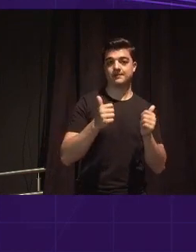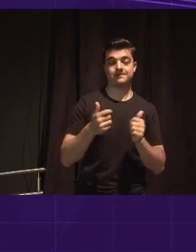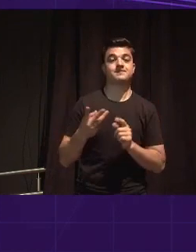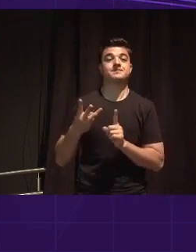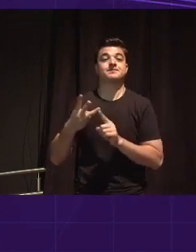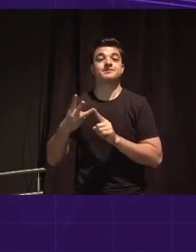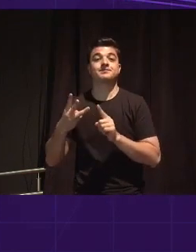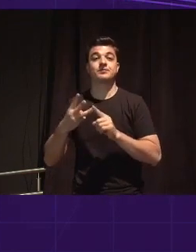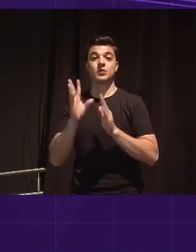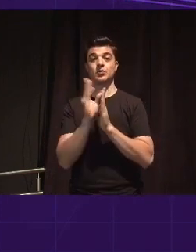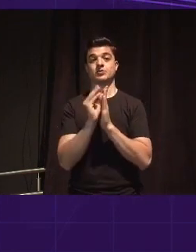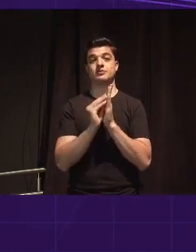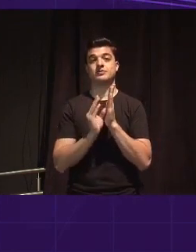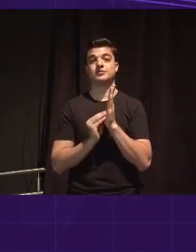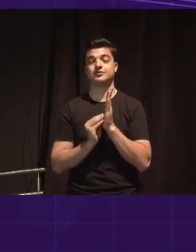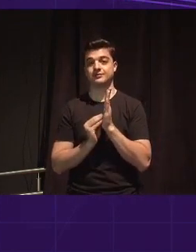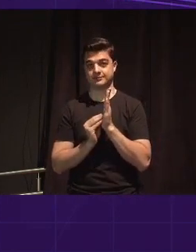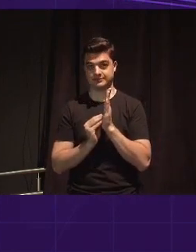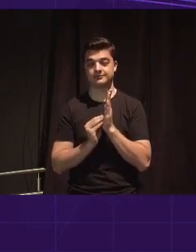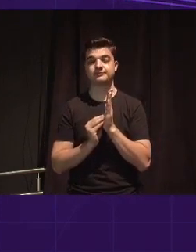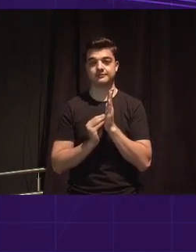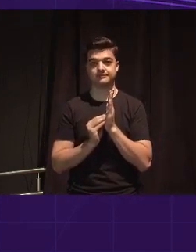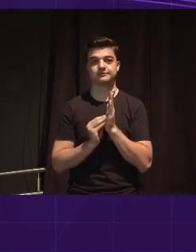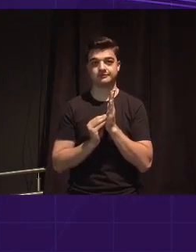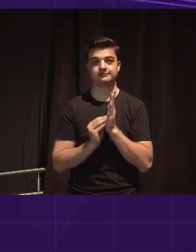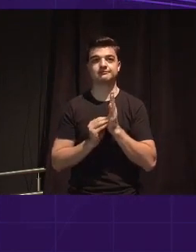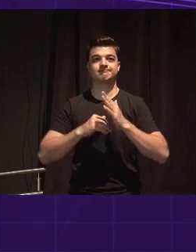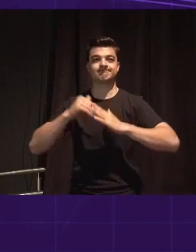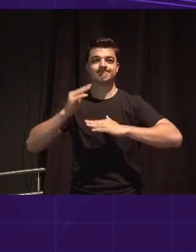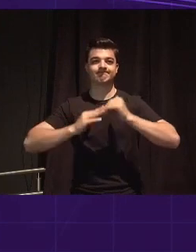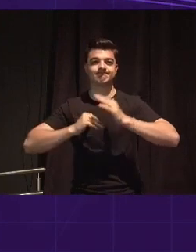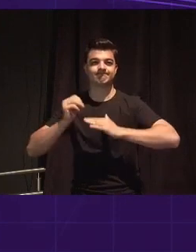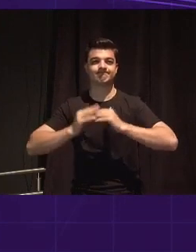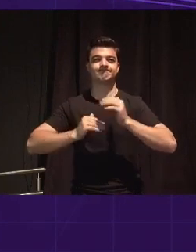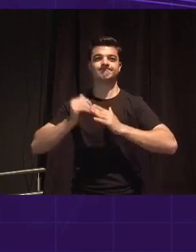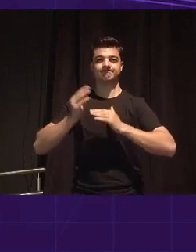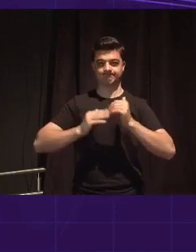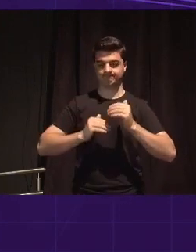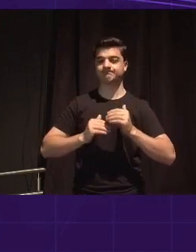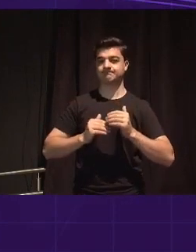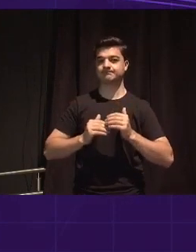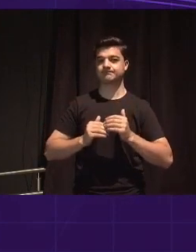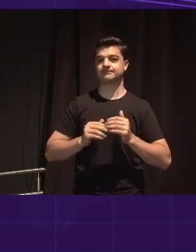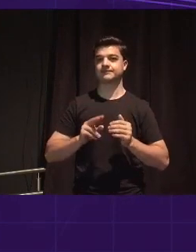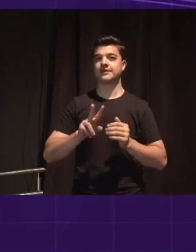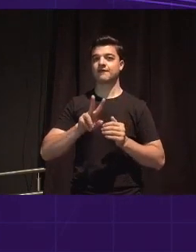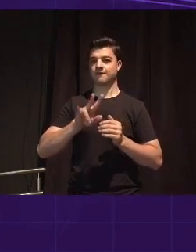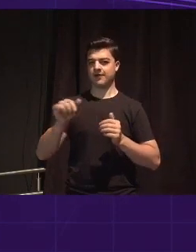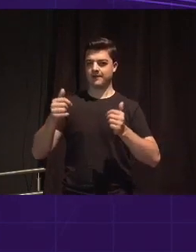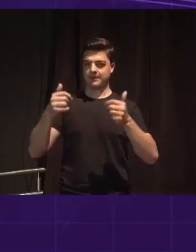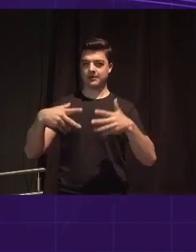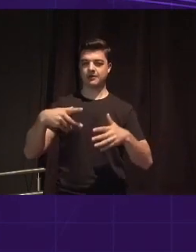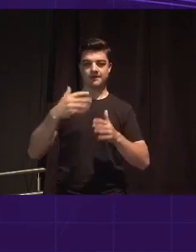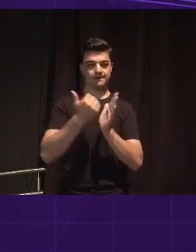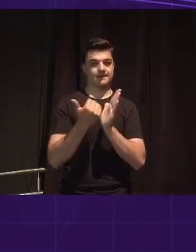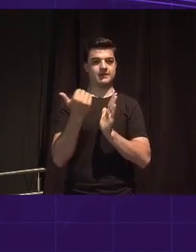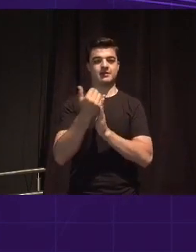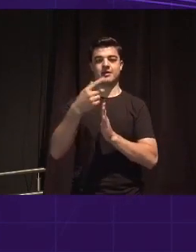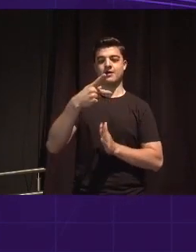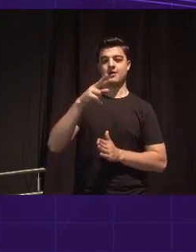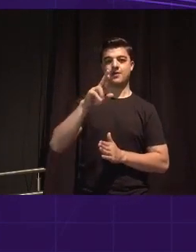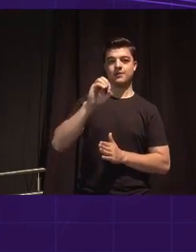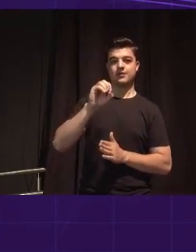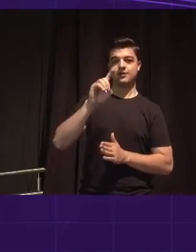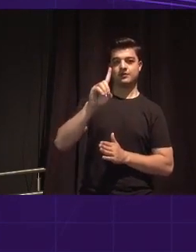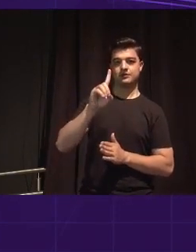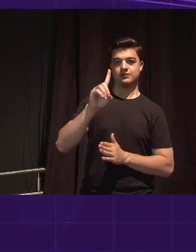pessoas precisam ter habilidades, né? E aí que entra alguns pilares do que a gente vai depois falar do que é o Product Ops aqui, tá? E a gente precisa